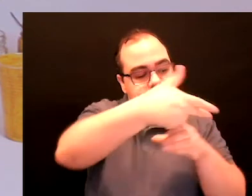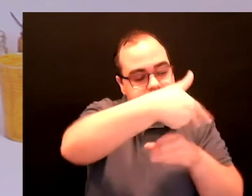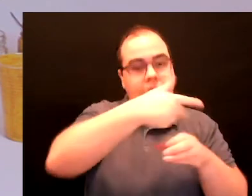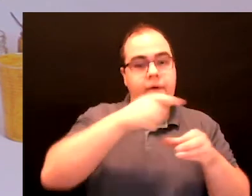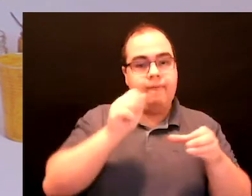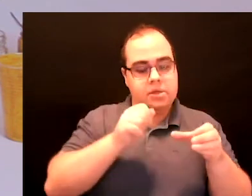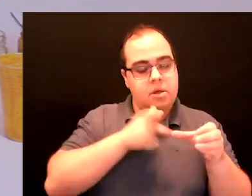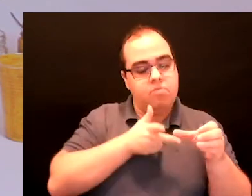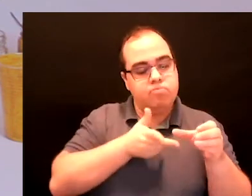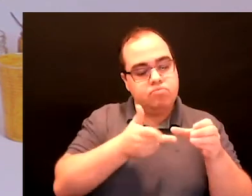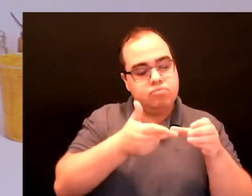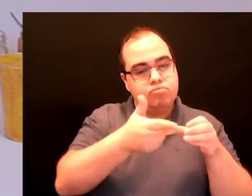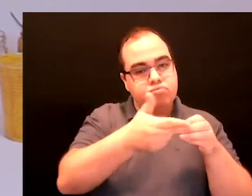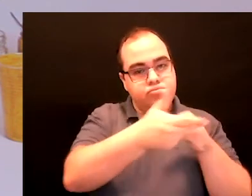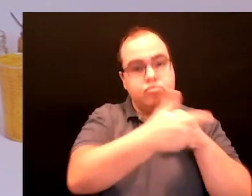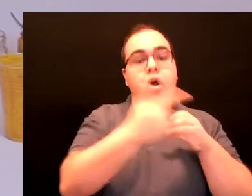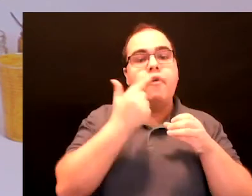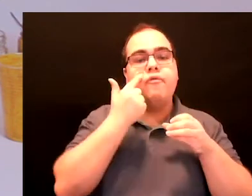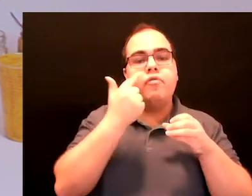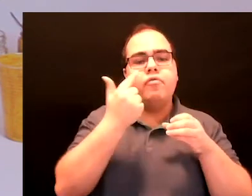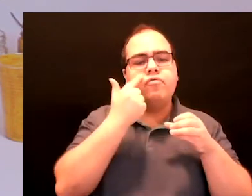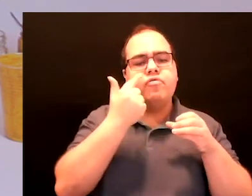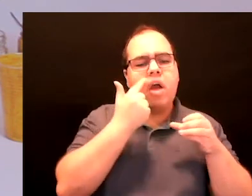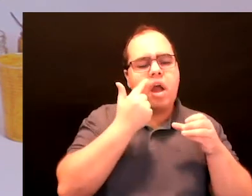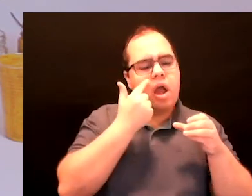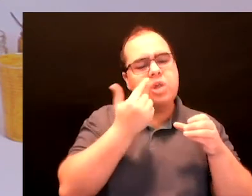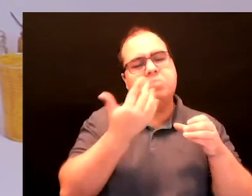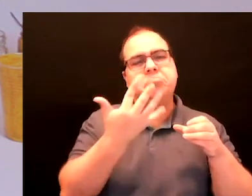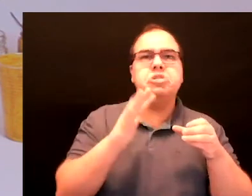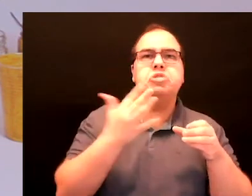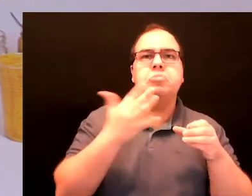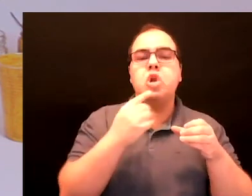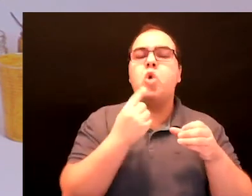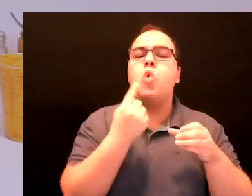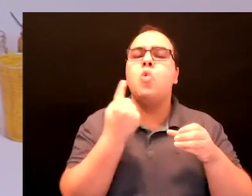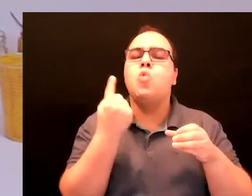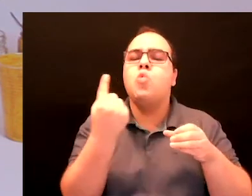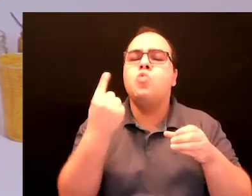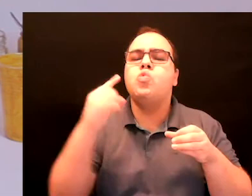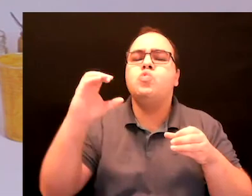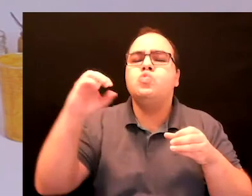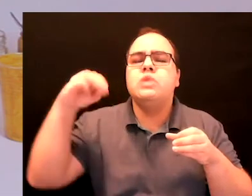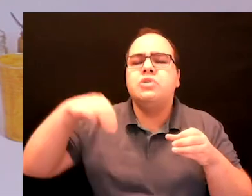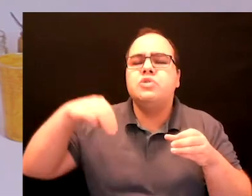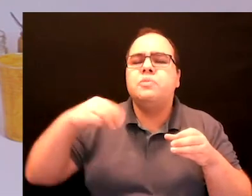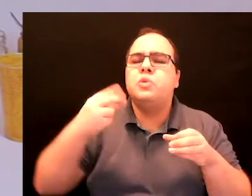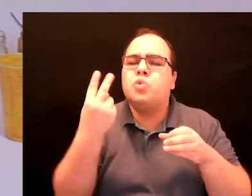borda alguns cortes, então você vai dando um espaçamento de